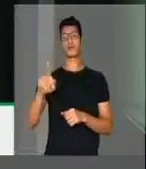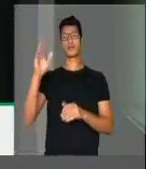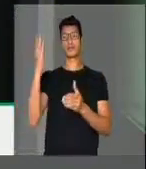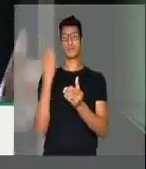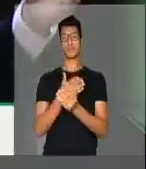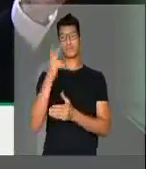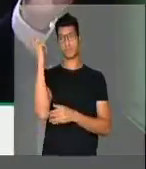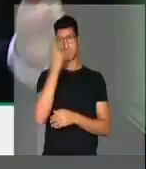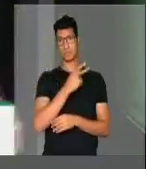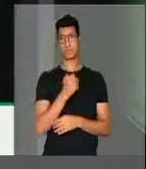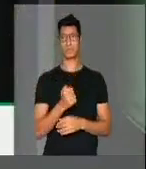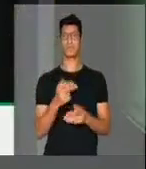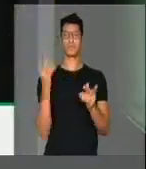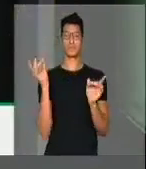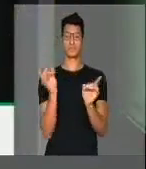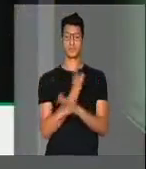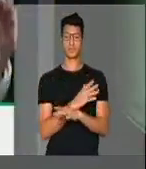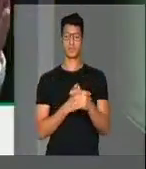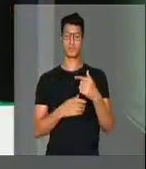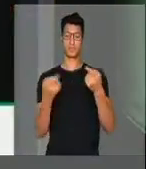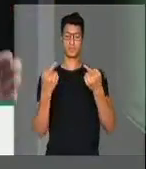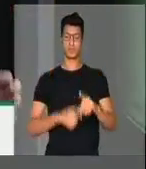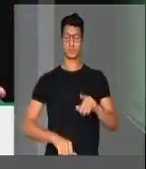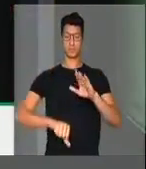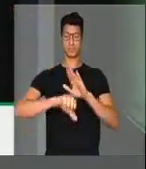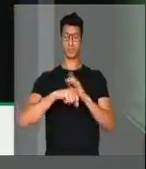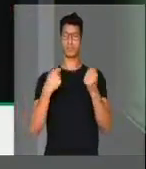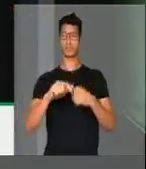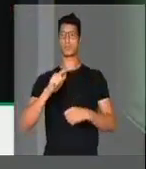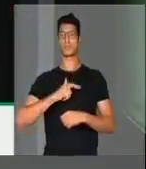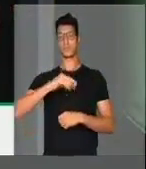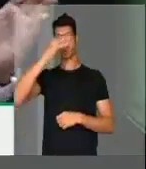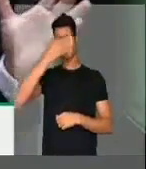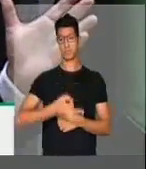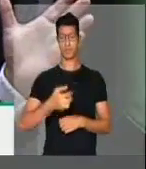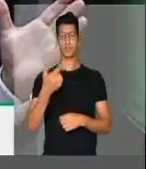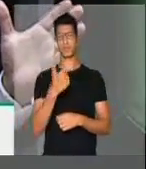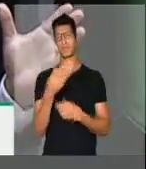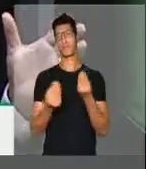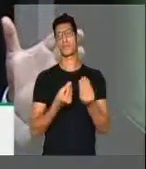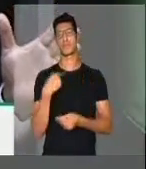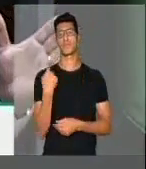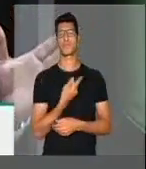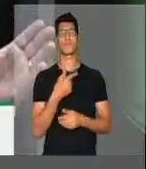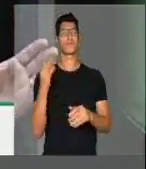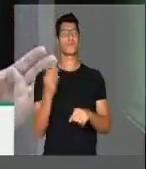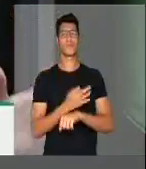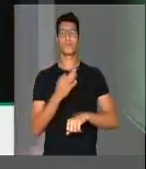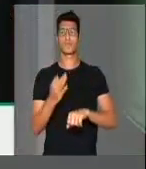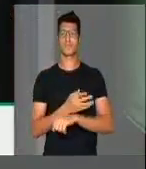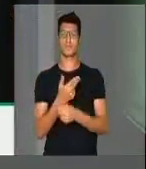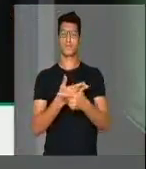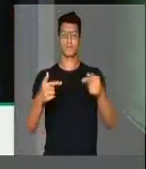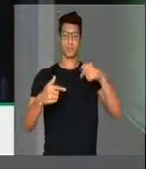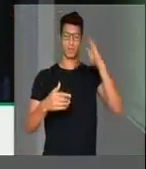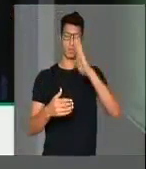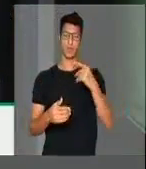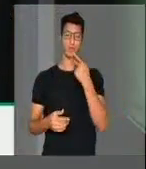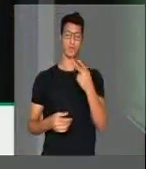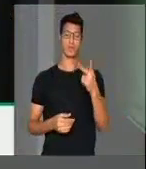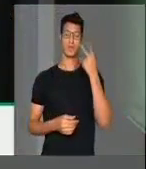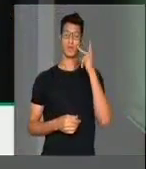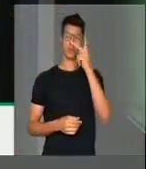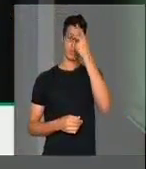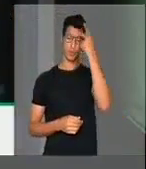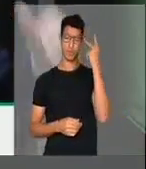concreta. Senhor presidente, para encerrar, contra esses crimes tem que haver uma ação concreta. Não dá mais para a gente suportar esse tipo de coisa no Brasil. Eu falo aqui